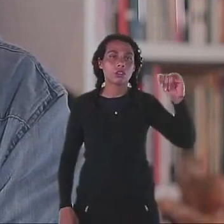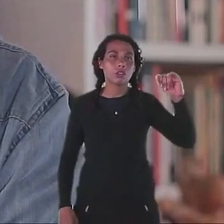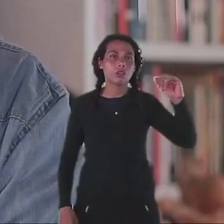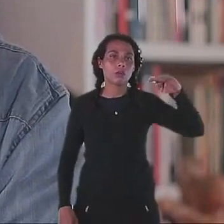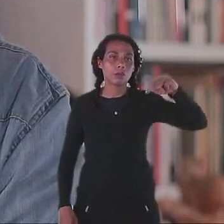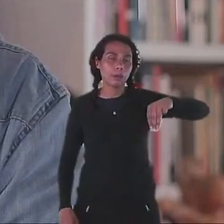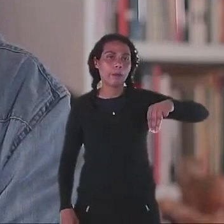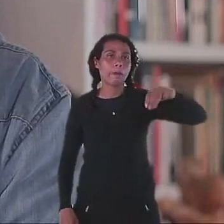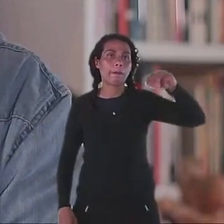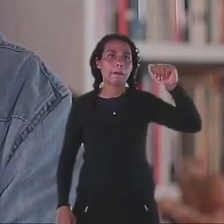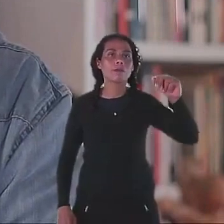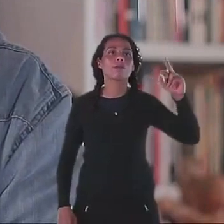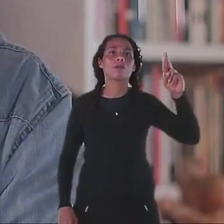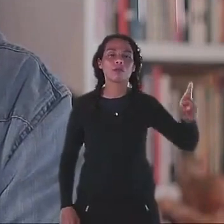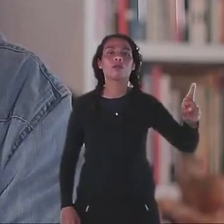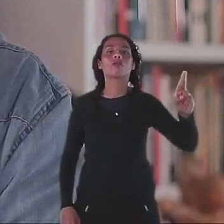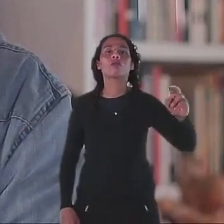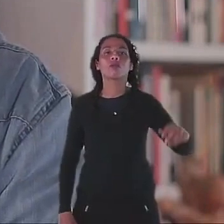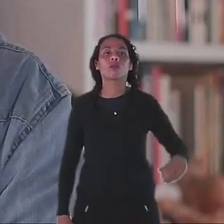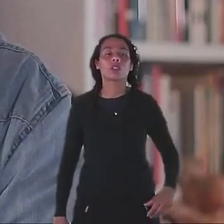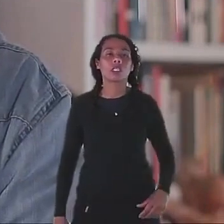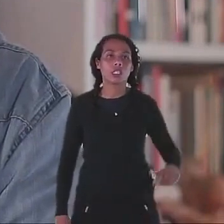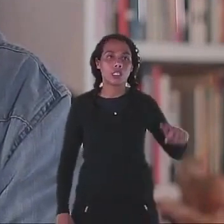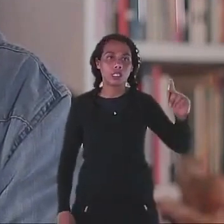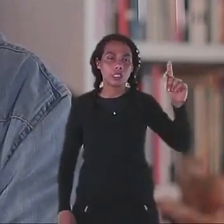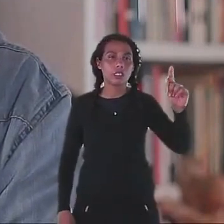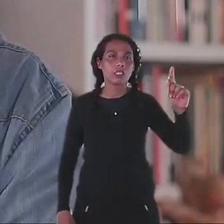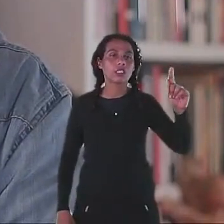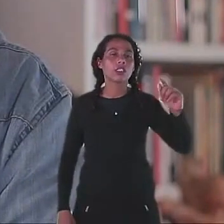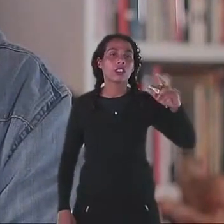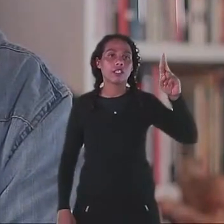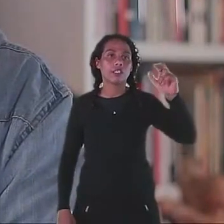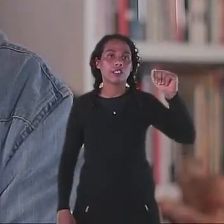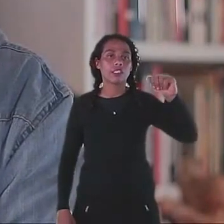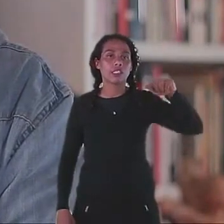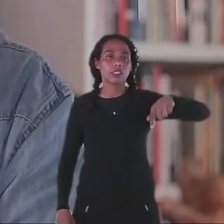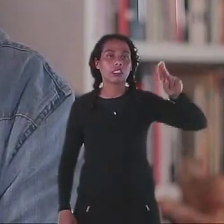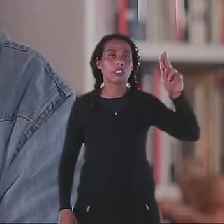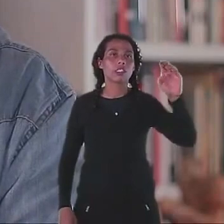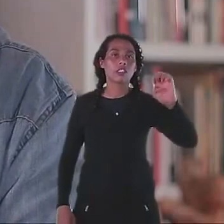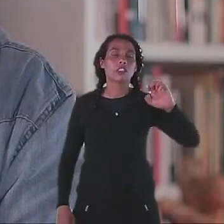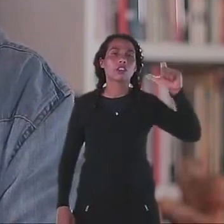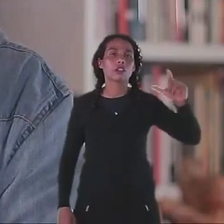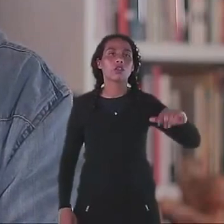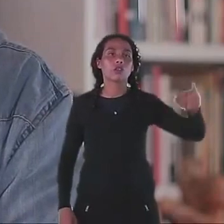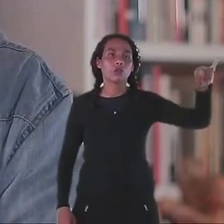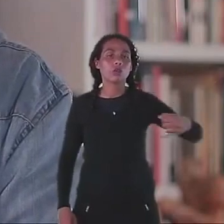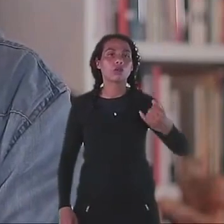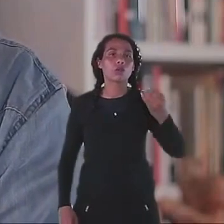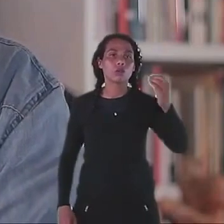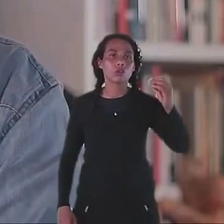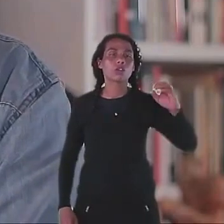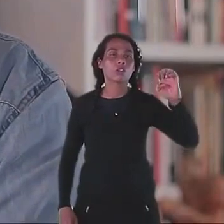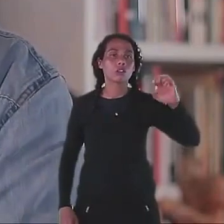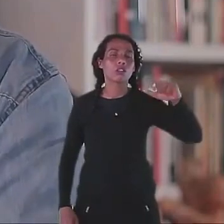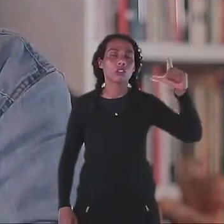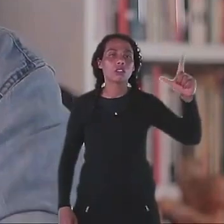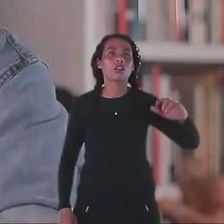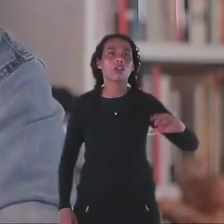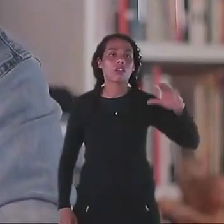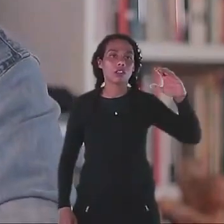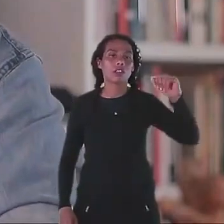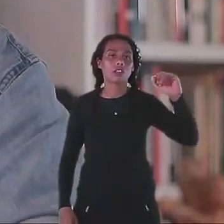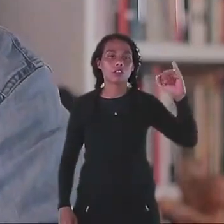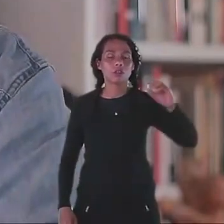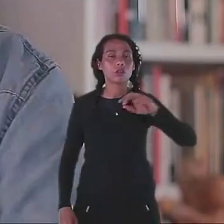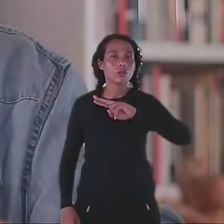também, como sempre com a gente. Raquel Abreu, muito obrigado. Joelma Melo, Caio Lorena, Dorrite Arazim.